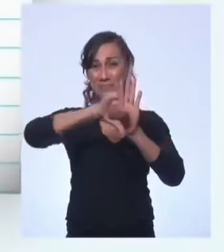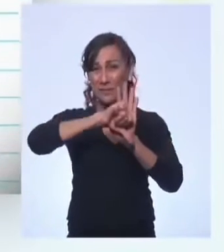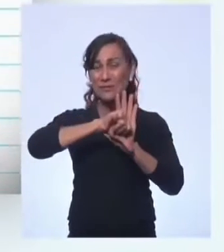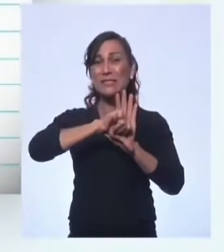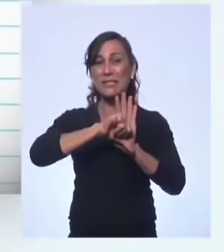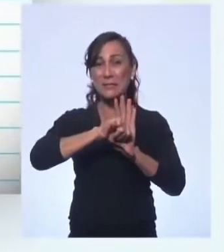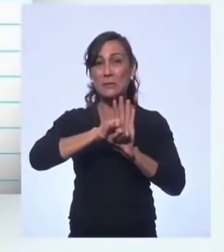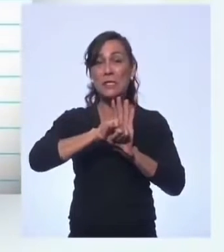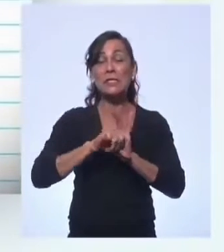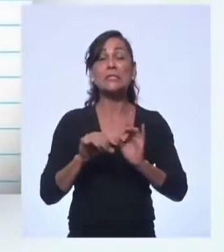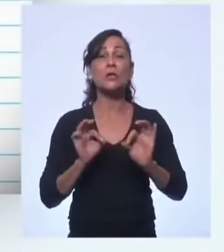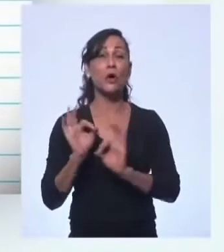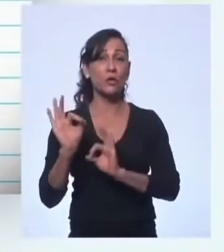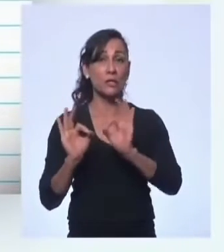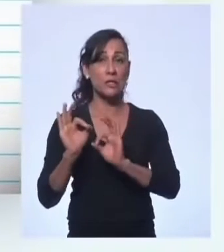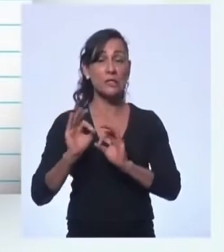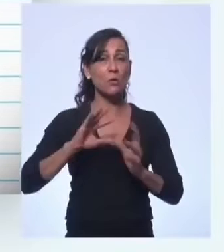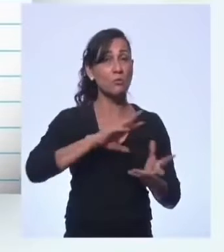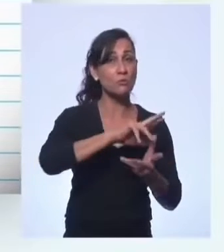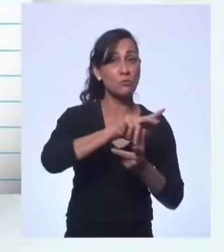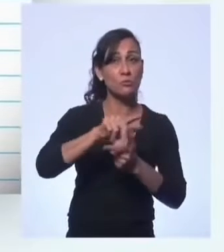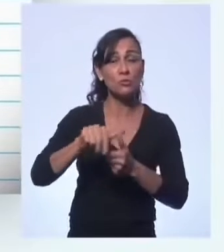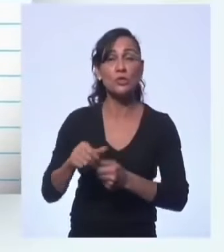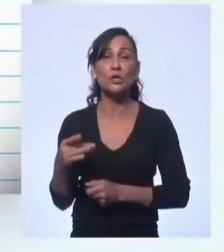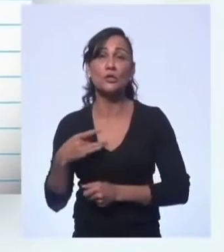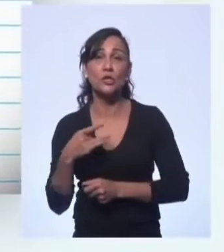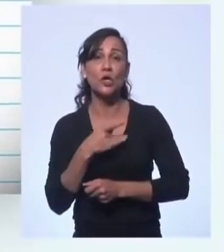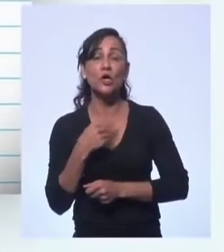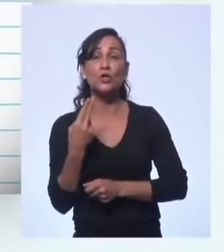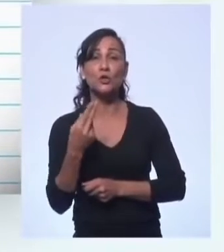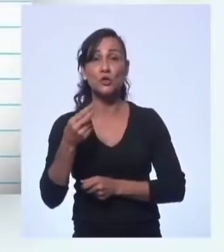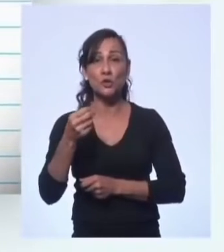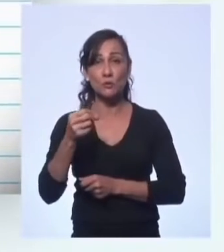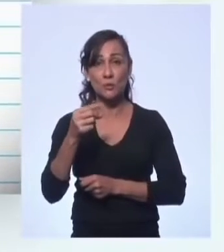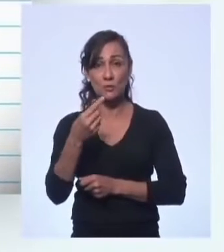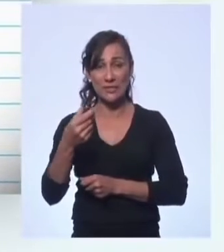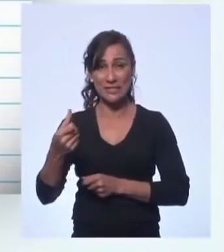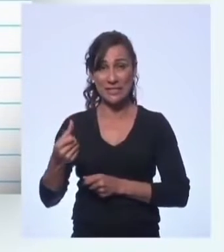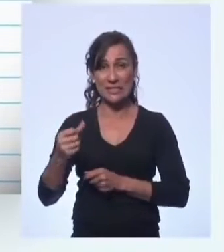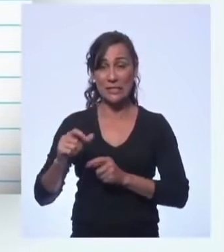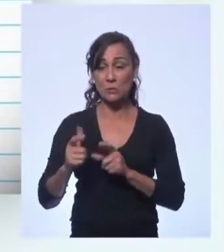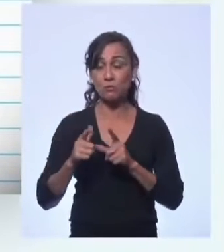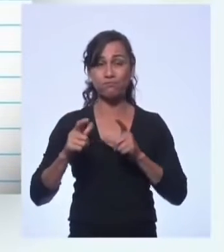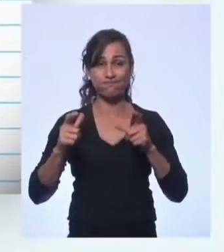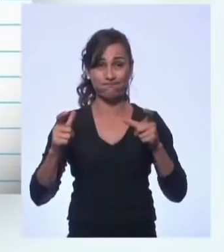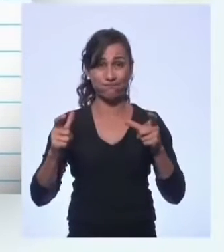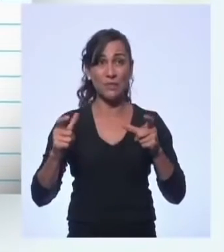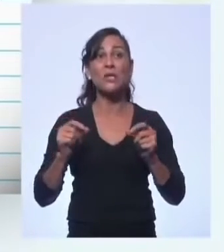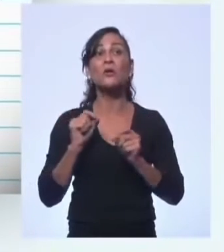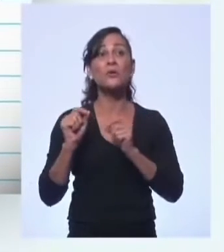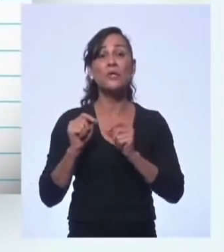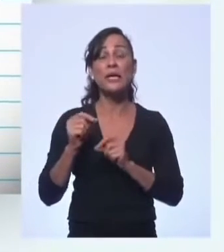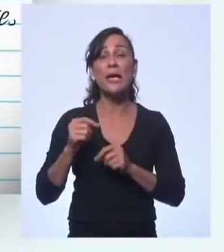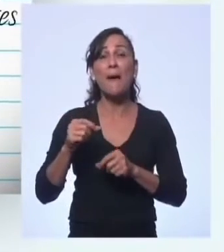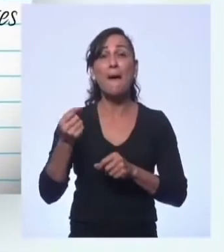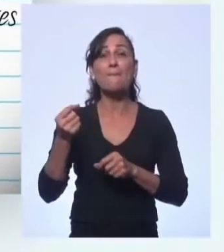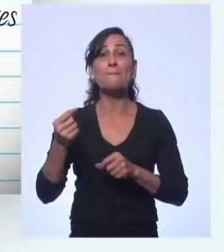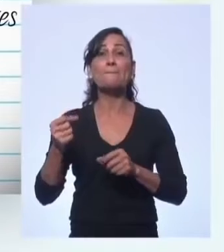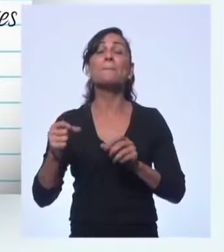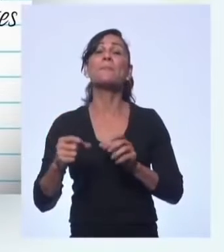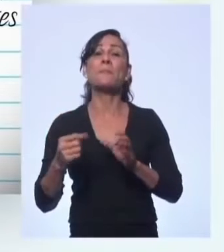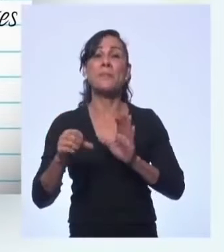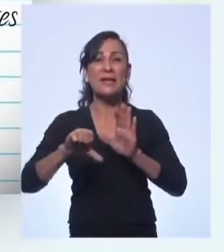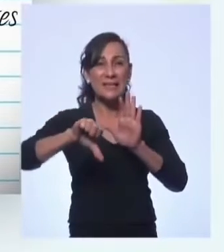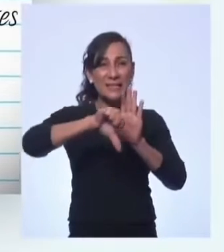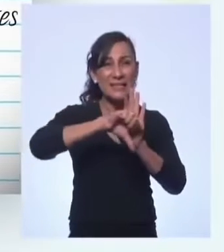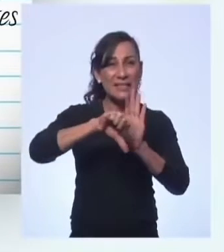a Organização Mundial da Saúde, em 2016 o Brasil teve a altíssima taxa de 31,3 homicídios para cada